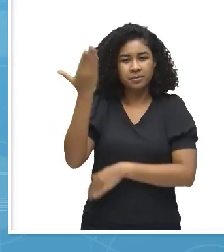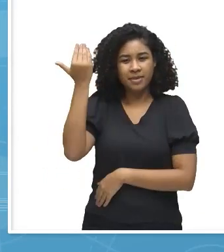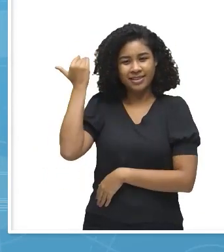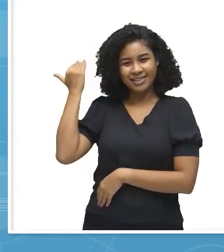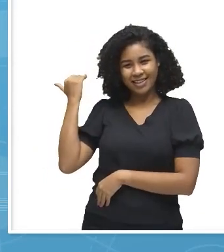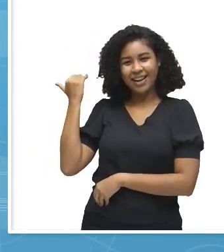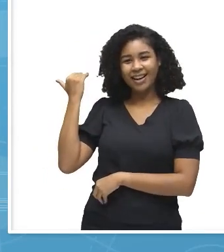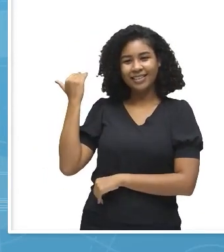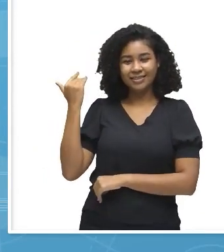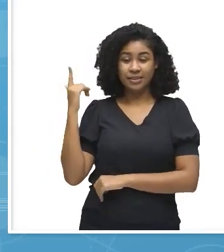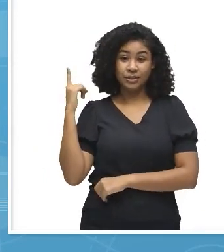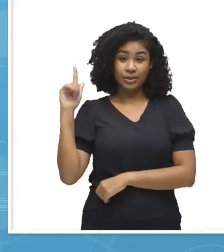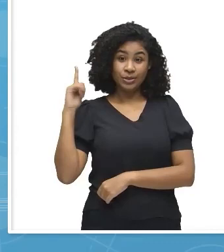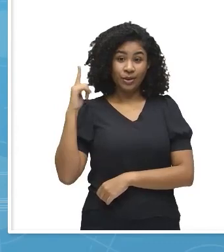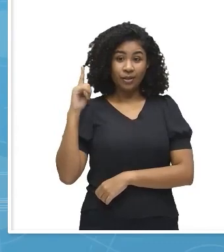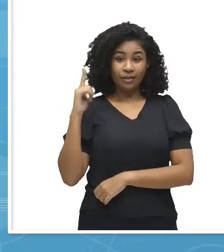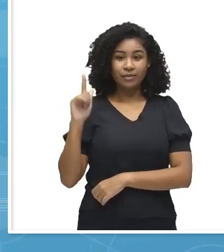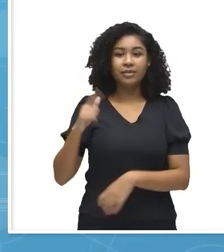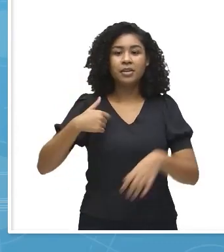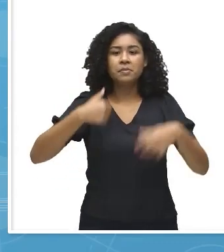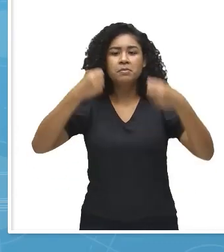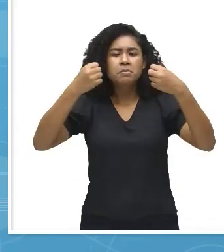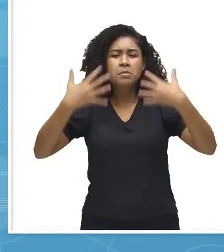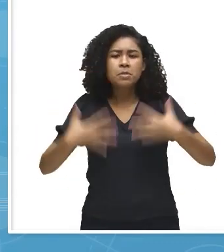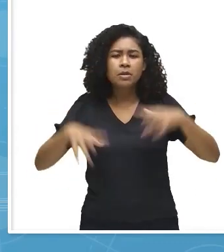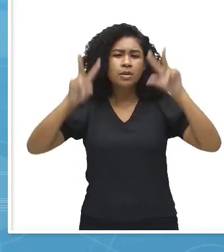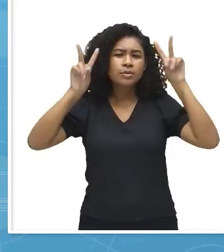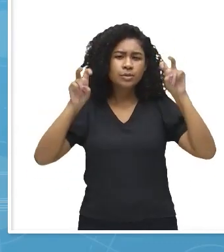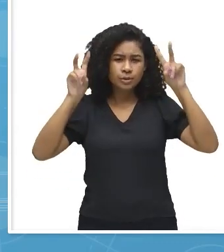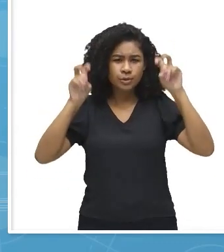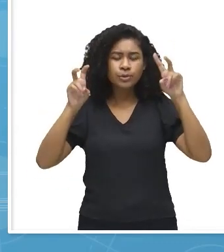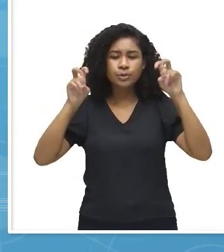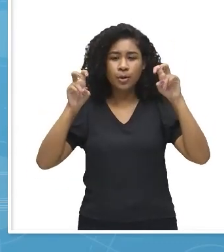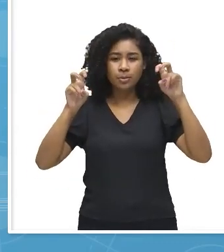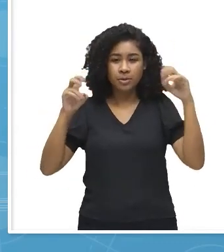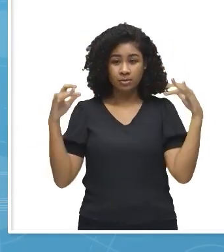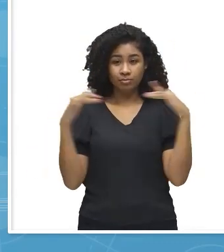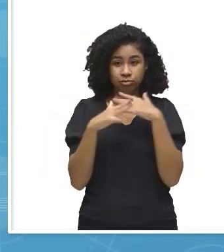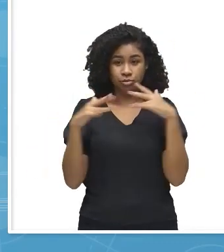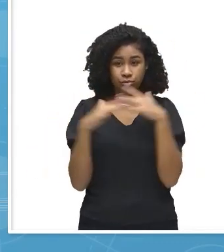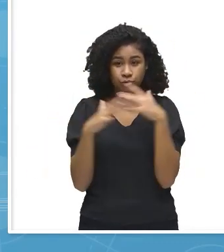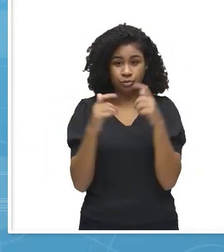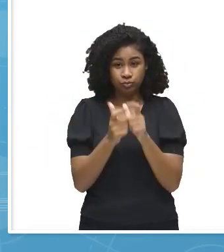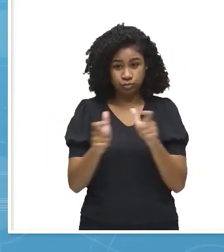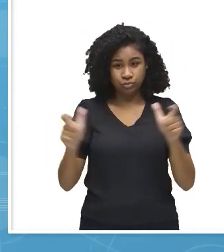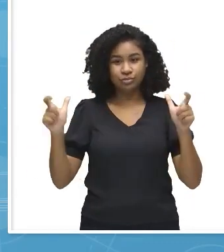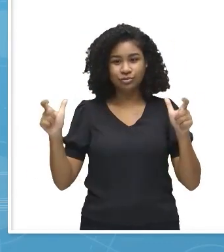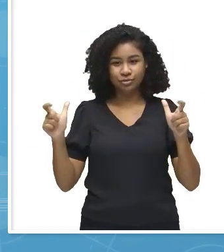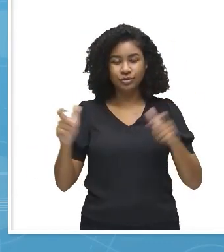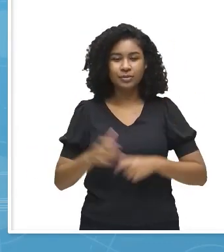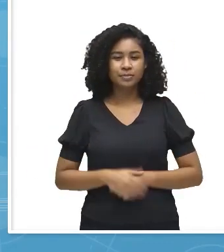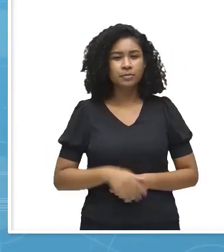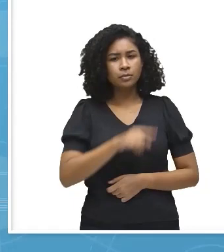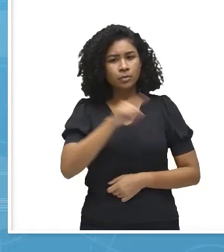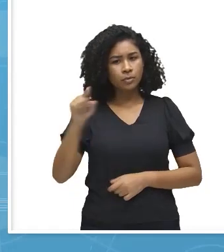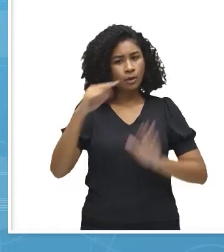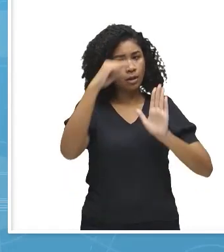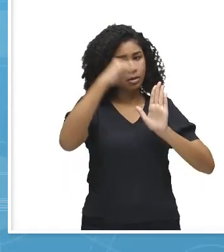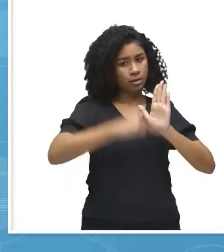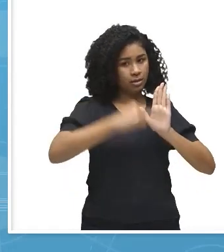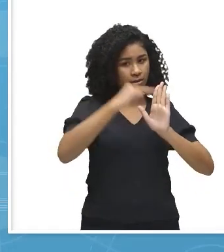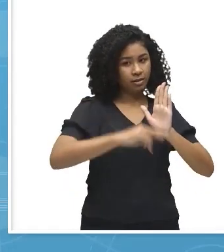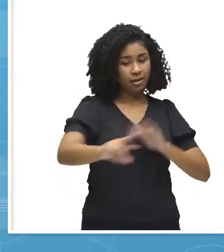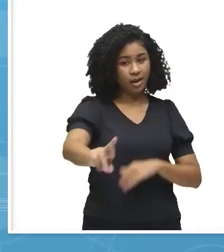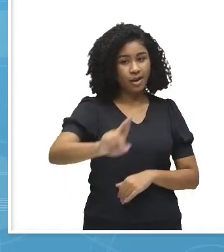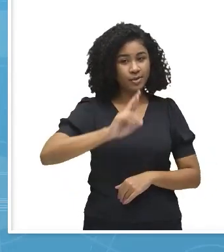de Geografia, onde nós falamos sobre urbanização. Então a gente vai ver aí as questões, vocês vão responder para a gente